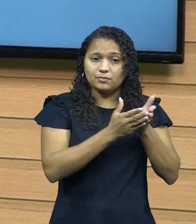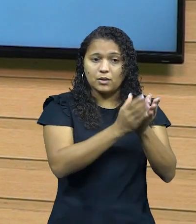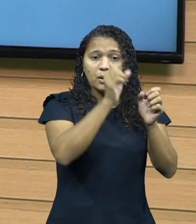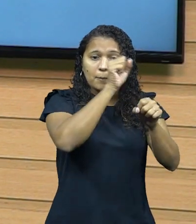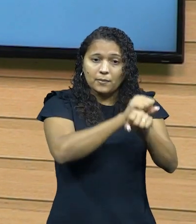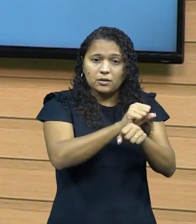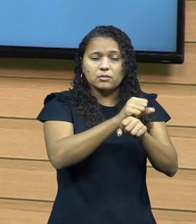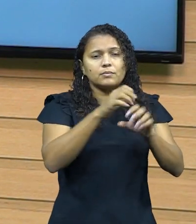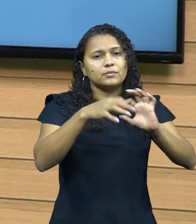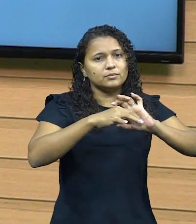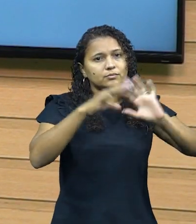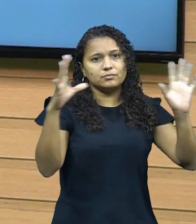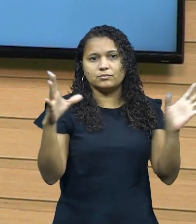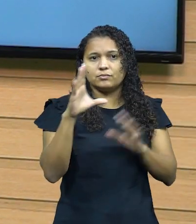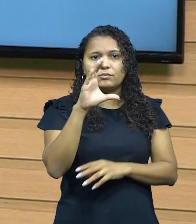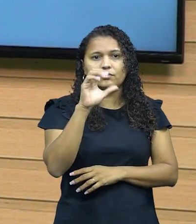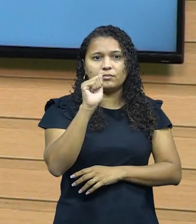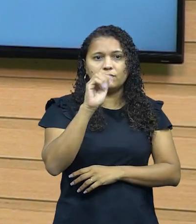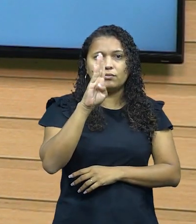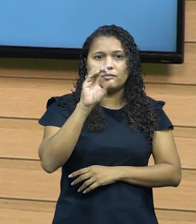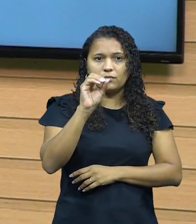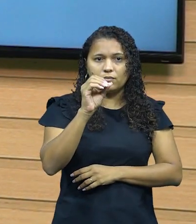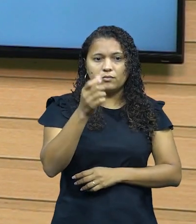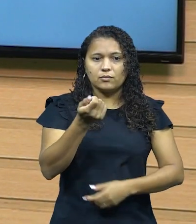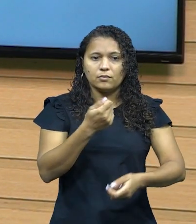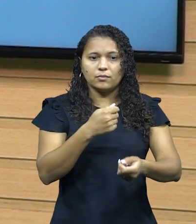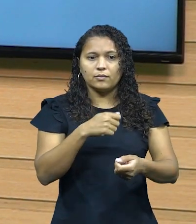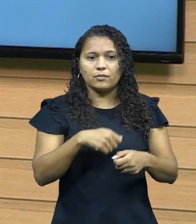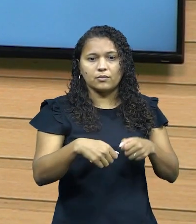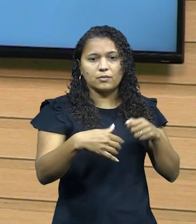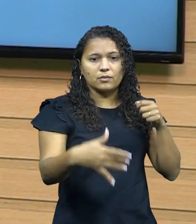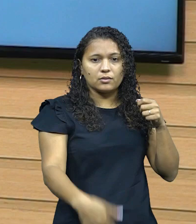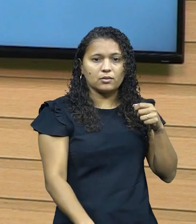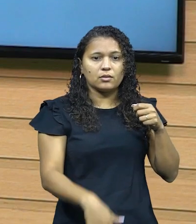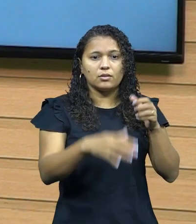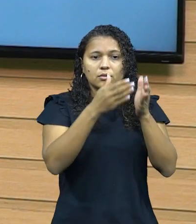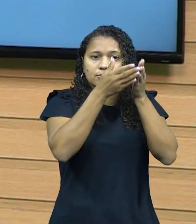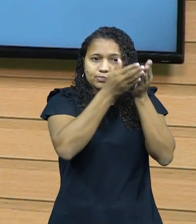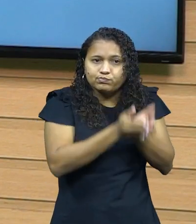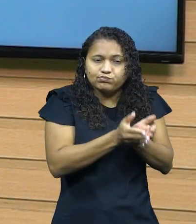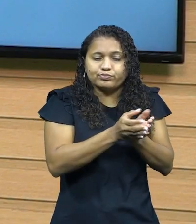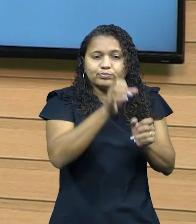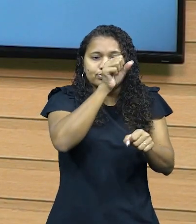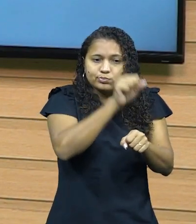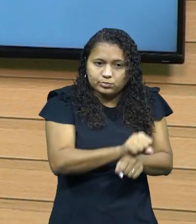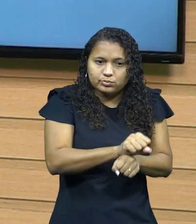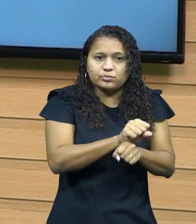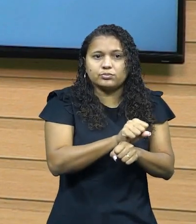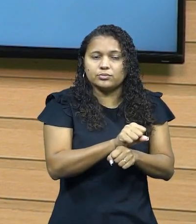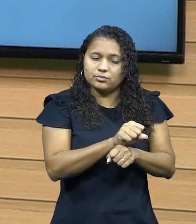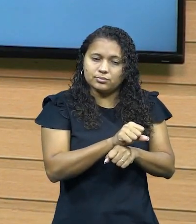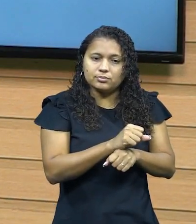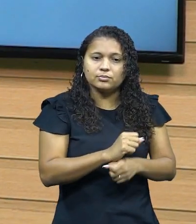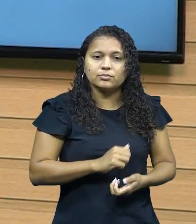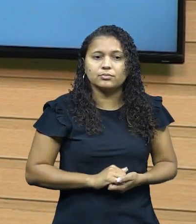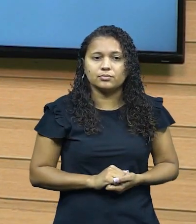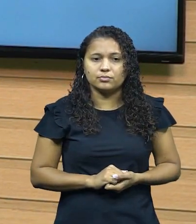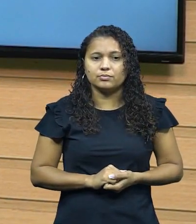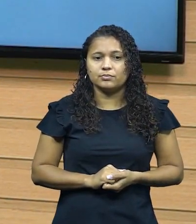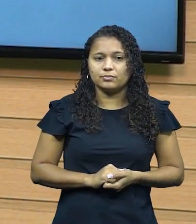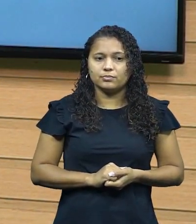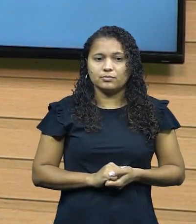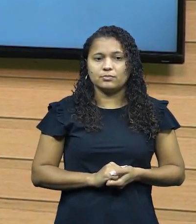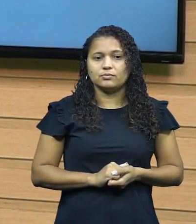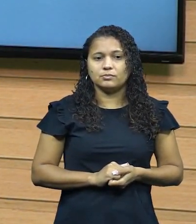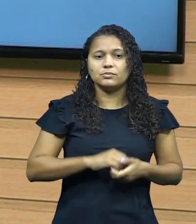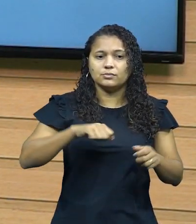então nós vamos soltar os cabos. Vamos soltar os cabos para fazer o que? O atracamento, o estacionamento daquela embarcação.